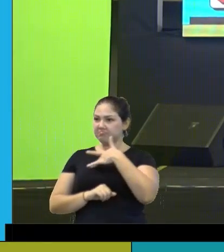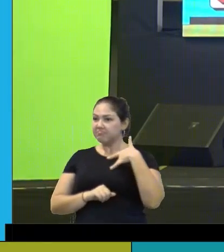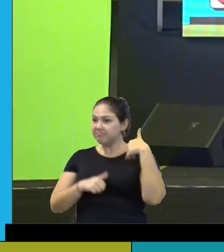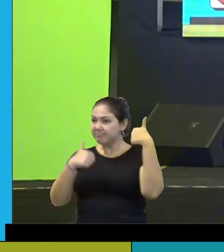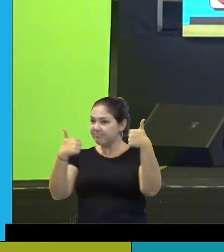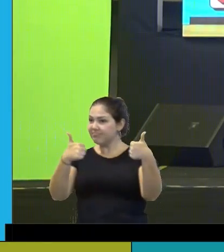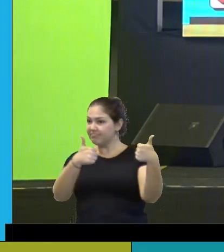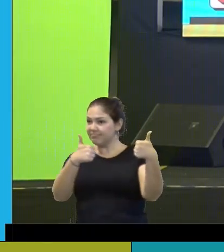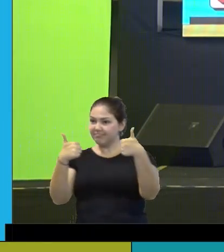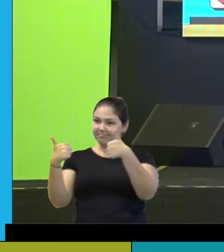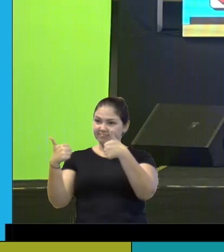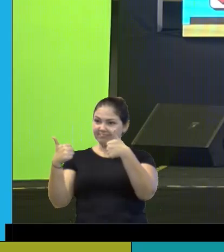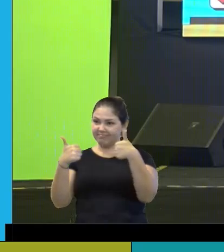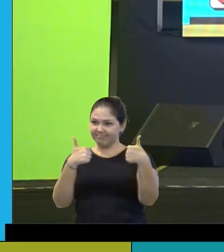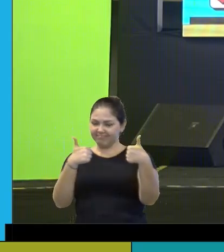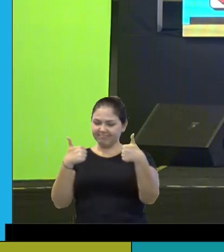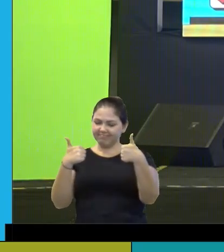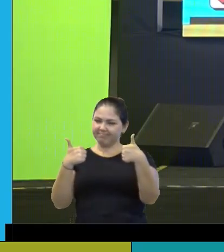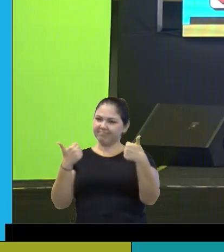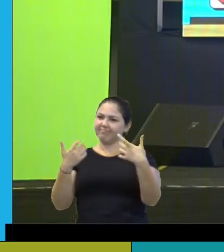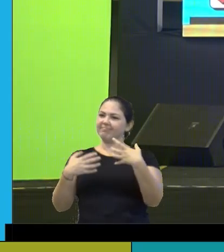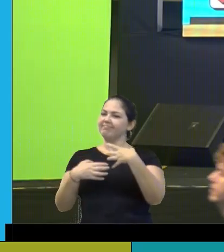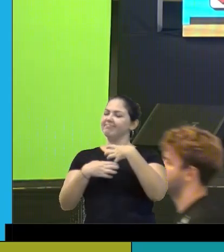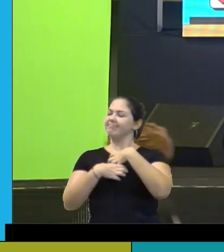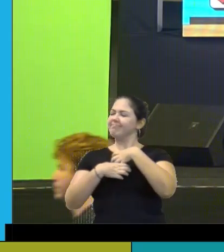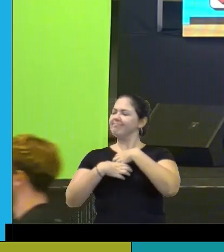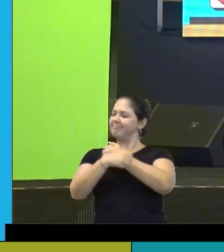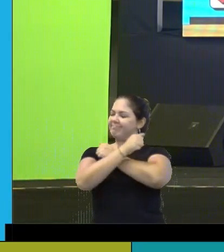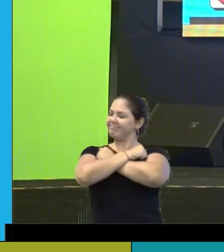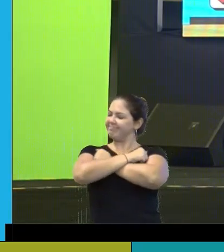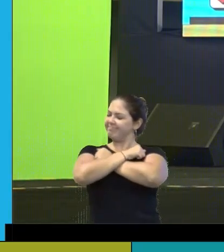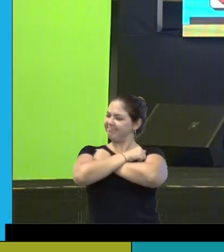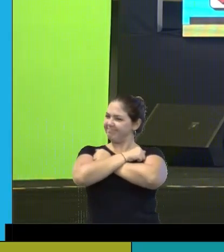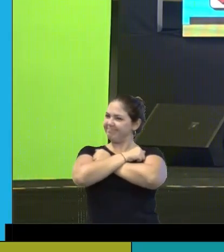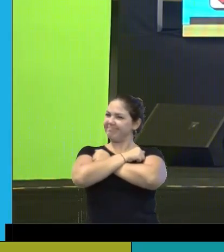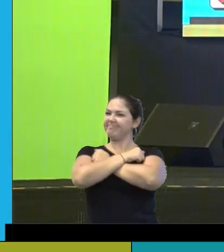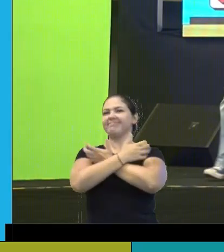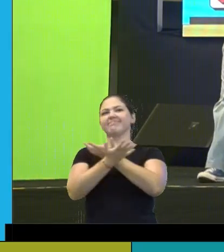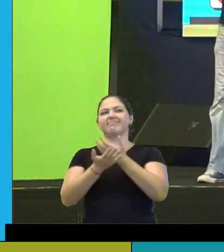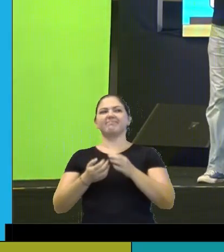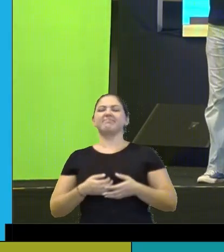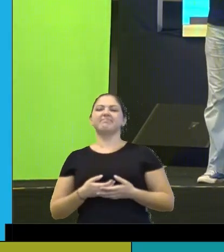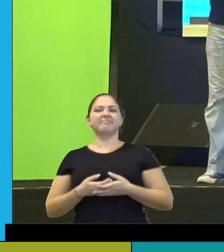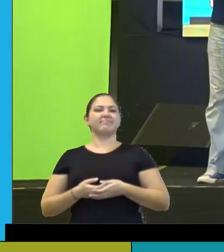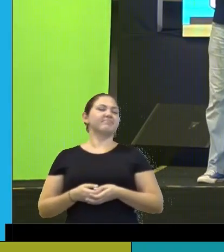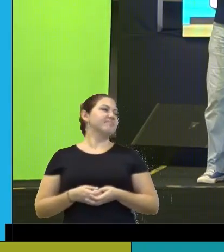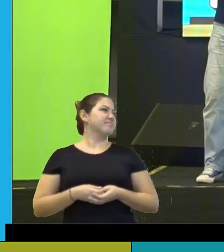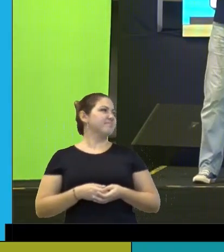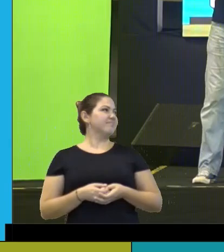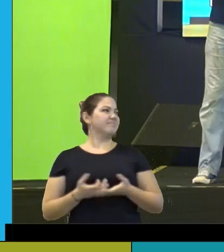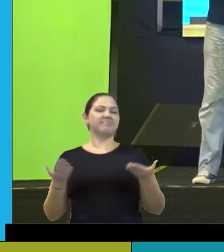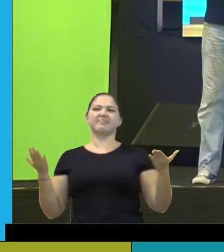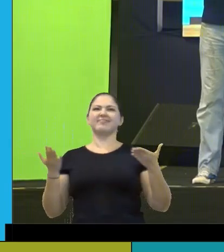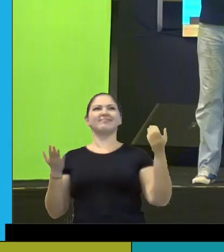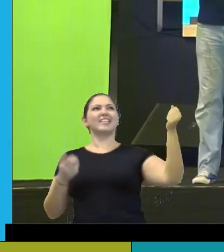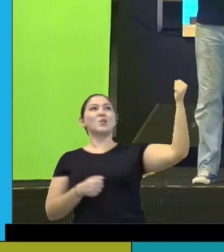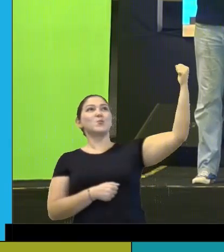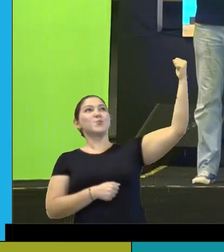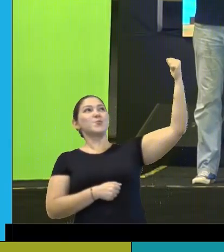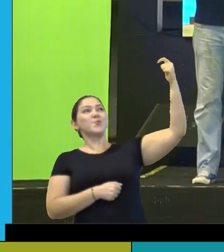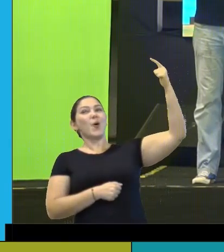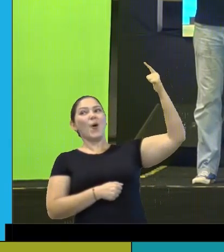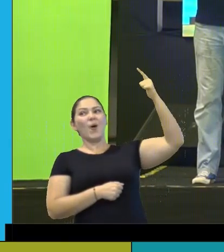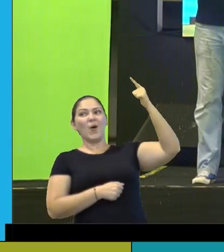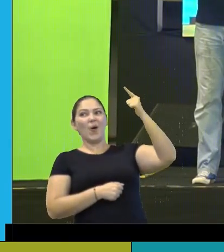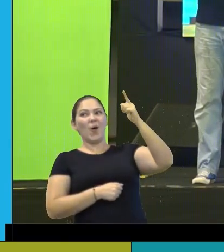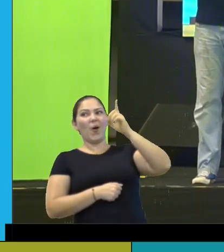vocês? Sintam-se calorosamente abraçados nessa ensolarada tarde de